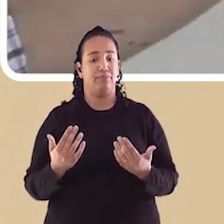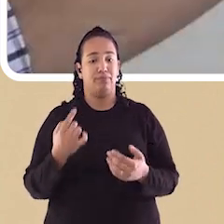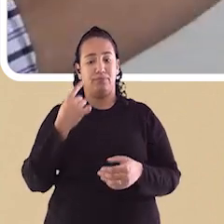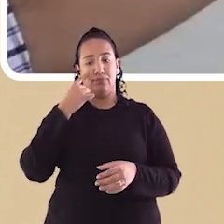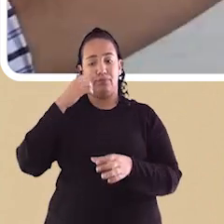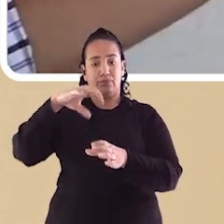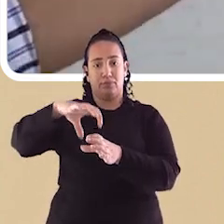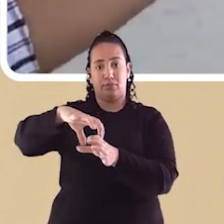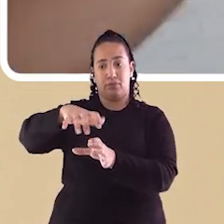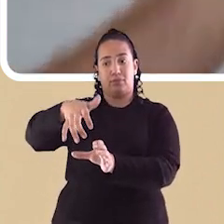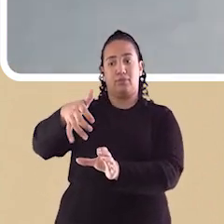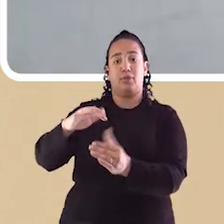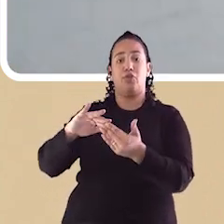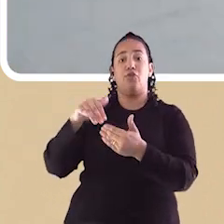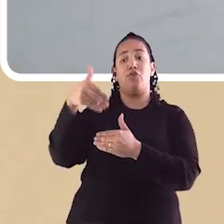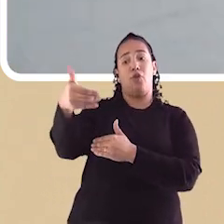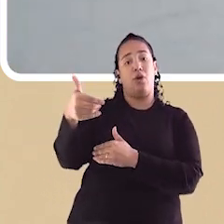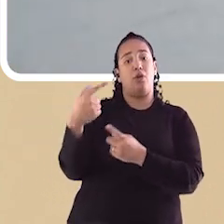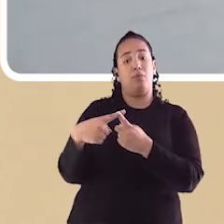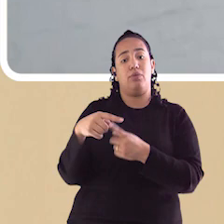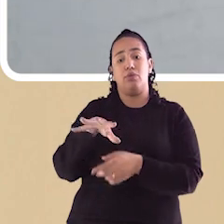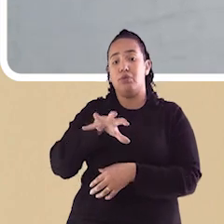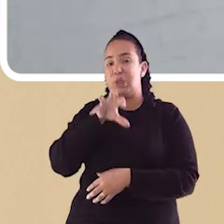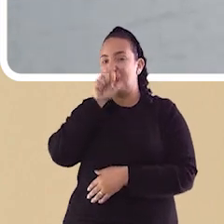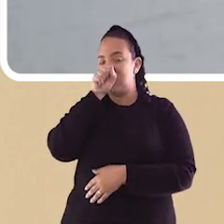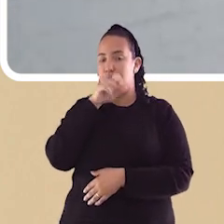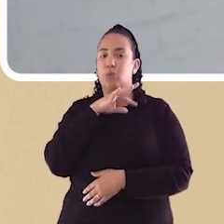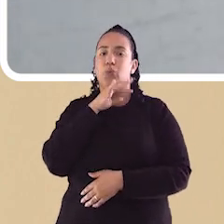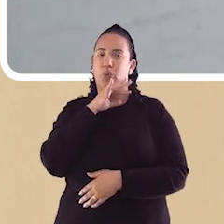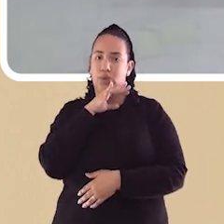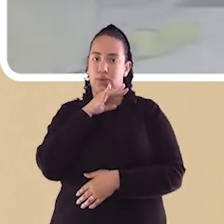Bom, vou abrir esse pote lá fora que não é bom sentir o cheiro dessa fumaça não.